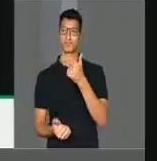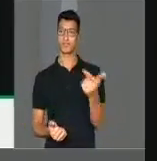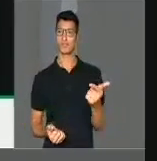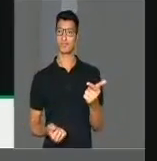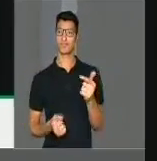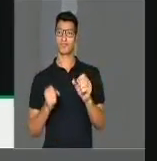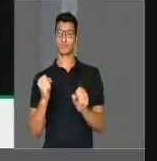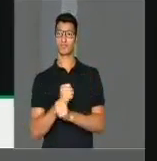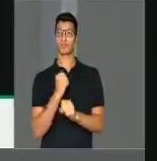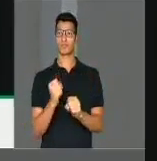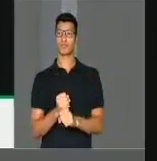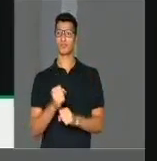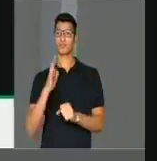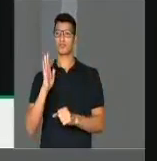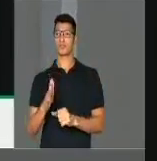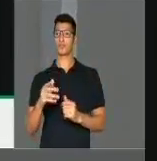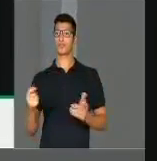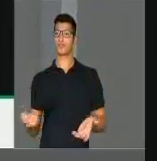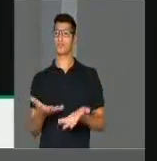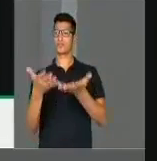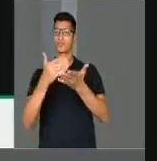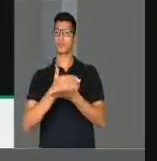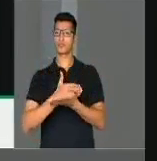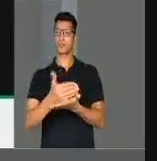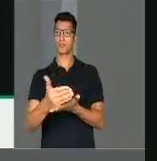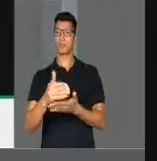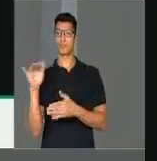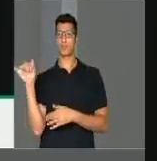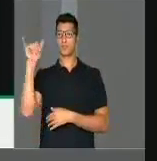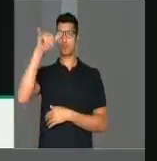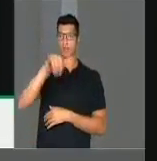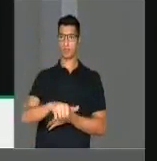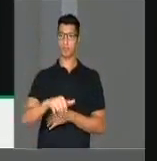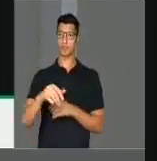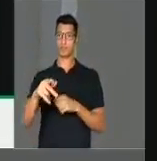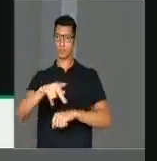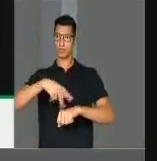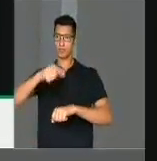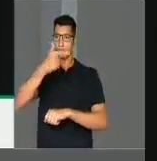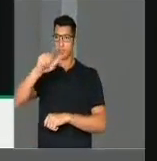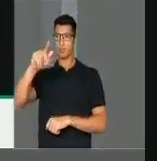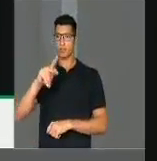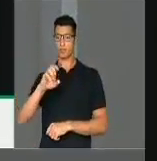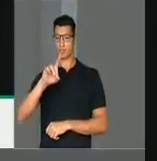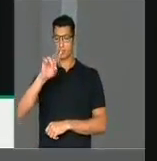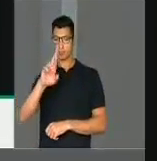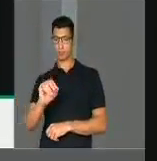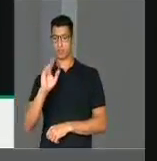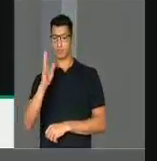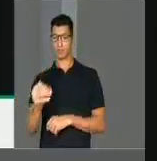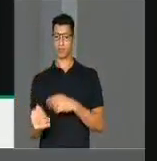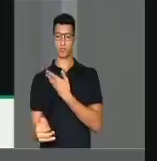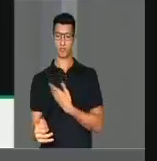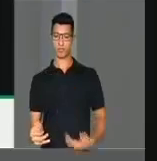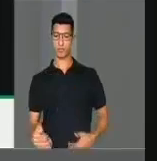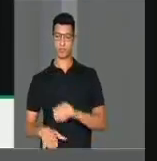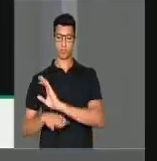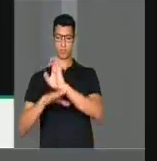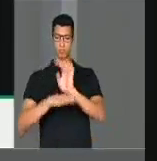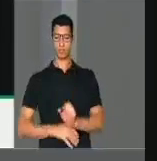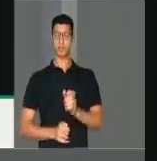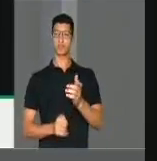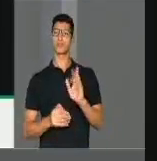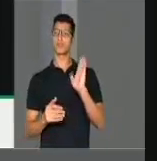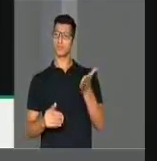sem, né, as obras já estarem sendo iniciadas no aeroporto internacional Pinto Martins, já o governador do